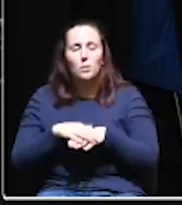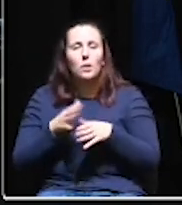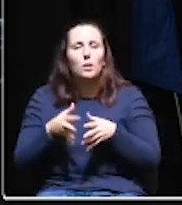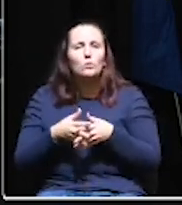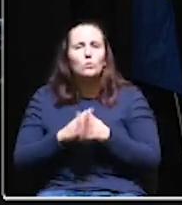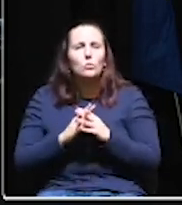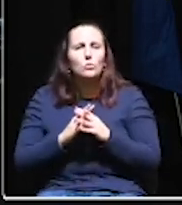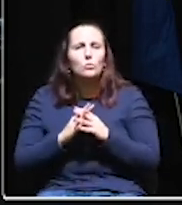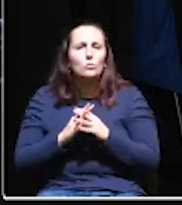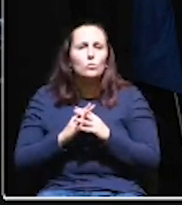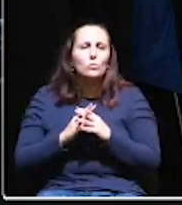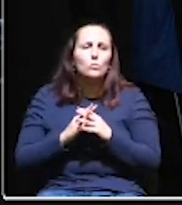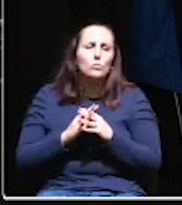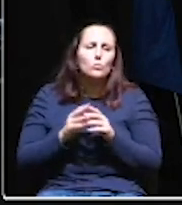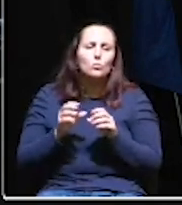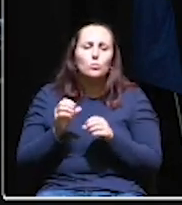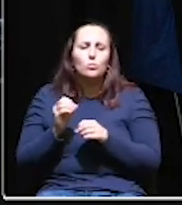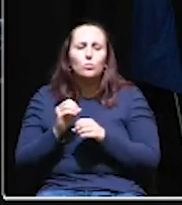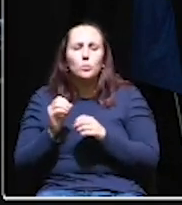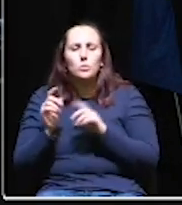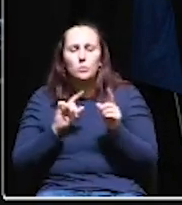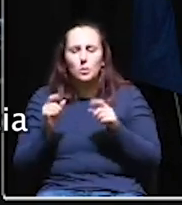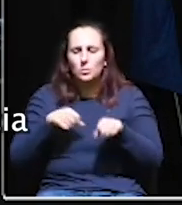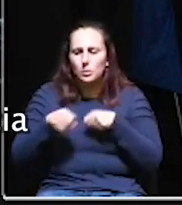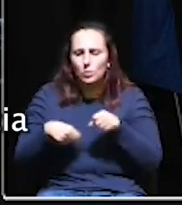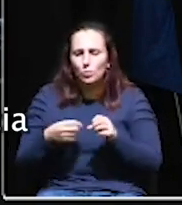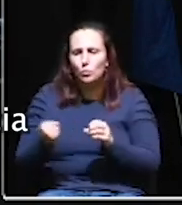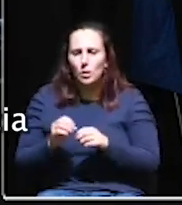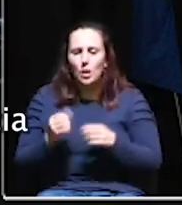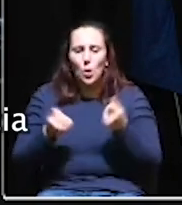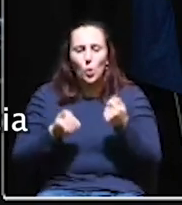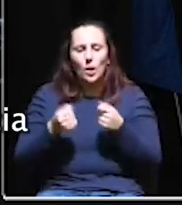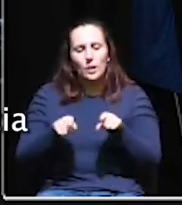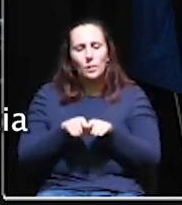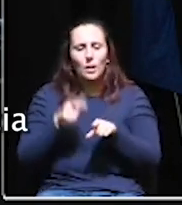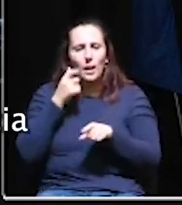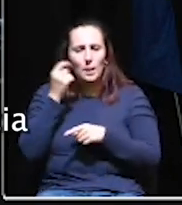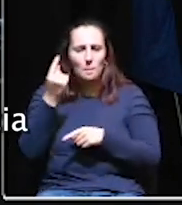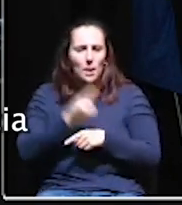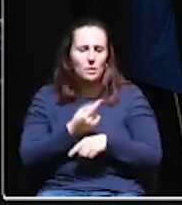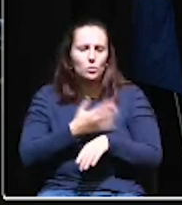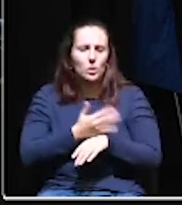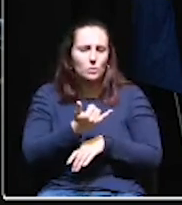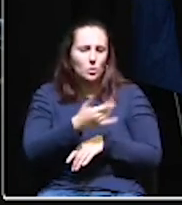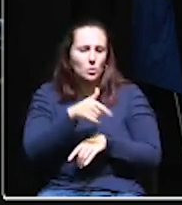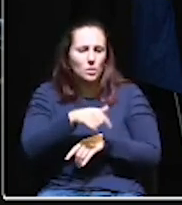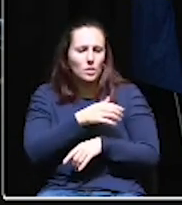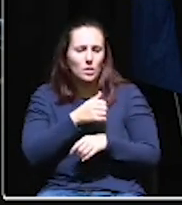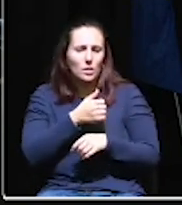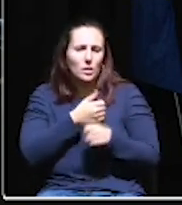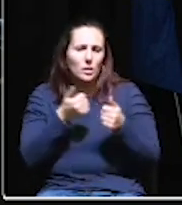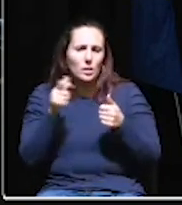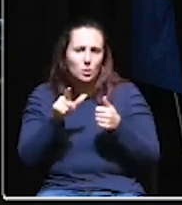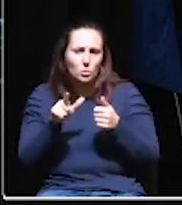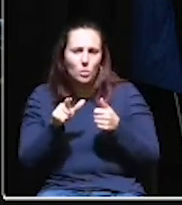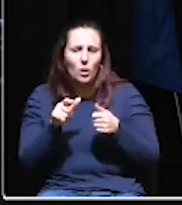mobilidade pedonal, ciclável ou em transportes públicos. O carro ainda é rei na Lisboa do século XXI, em tendência absolutamente contrária à